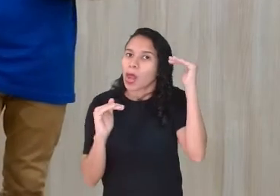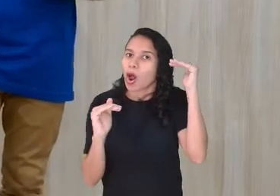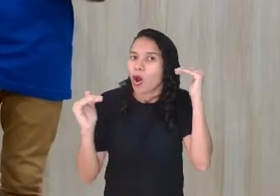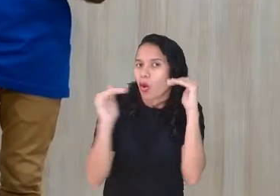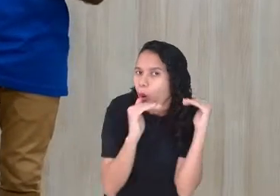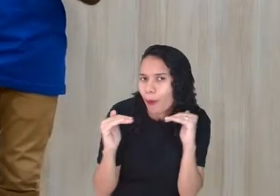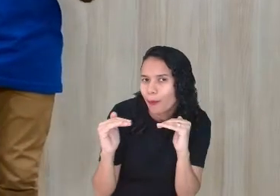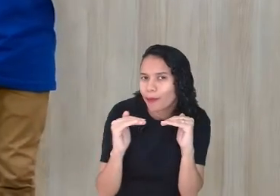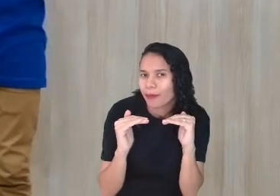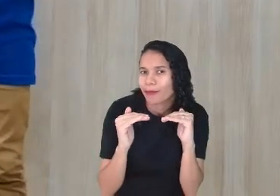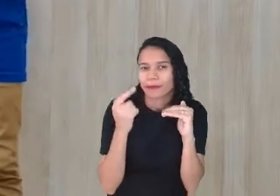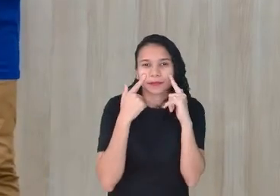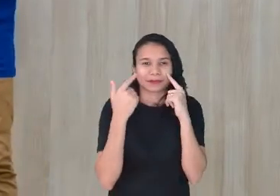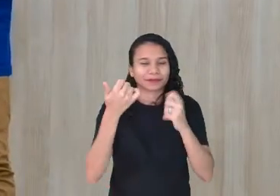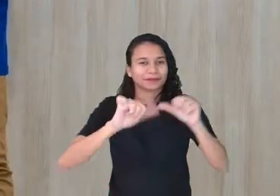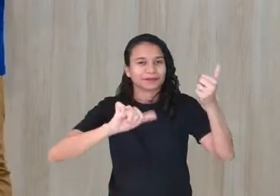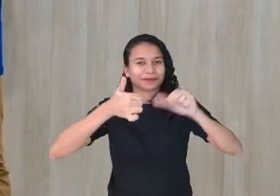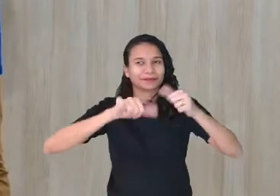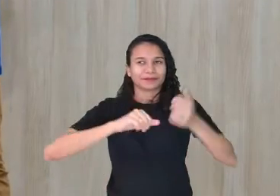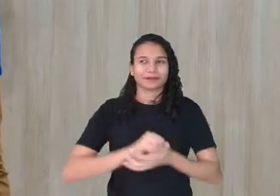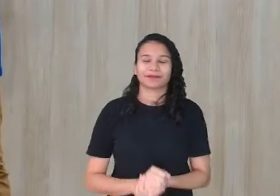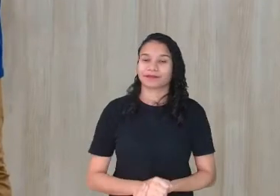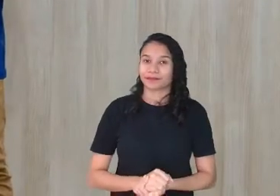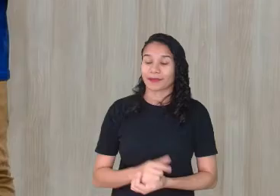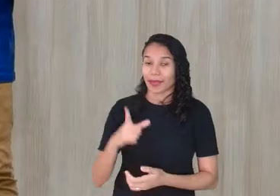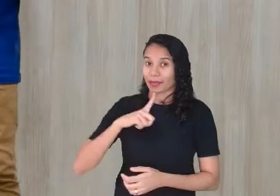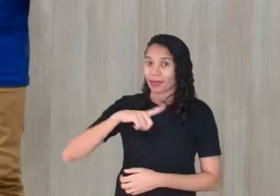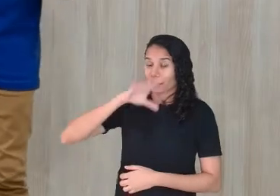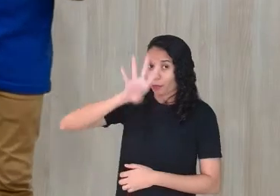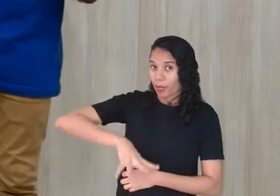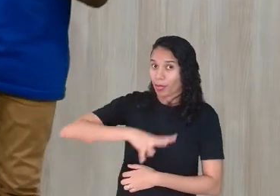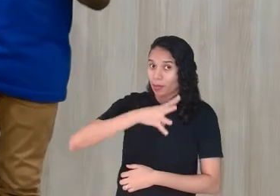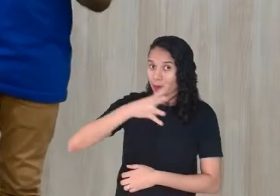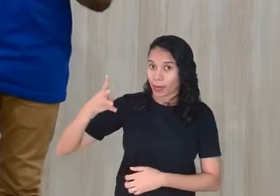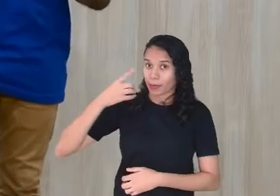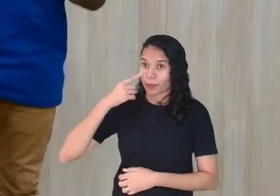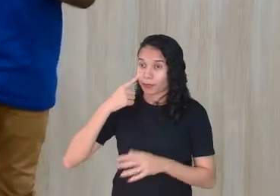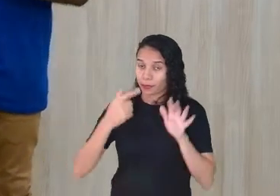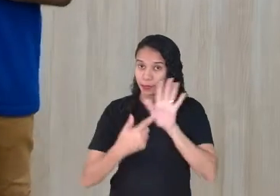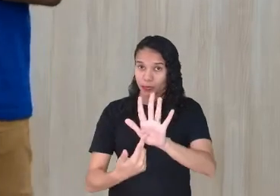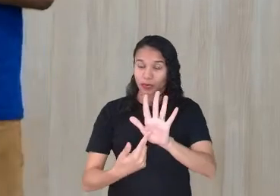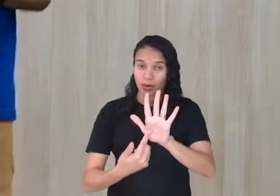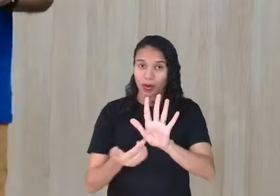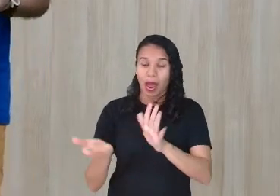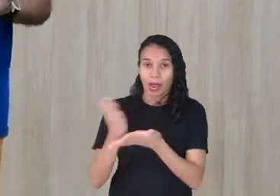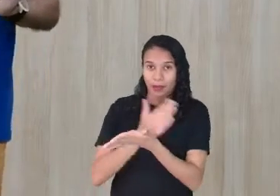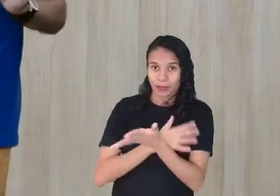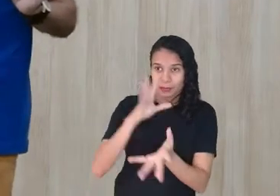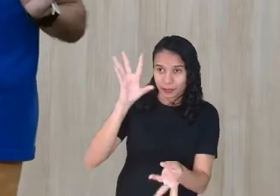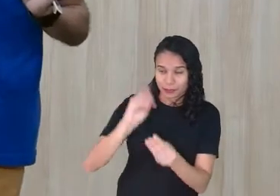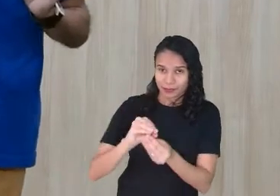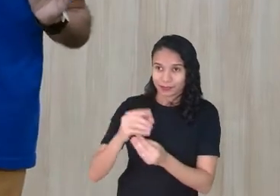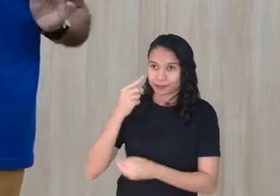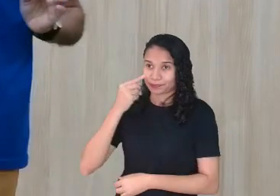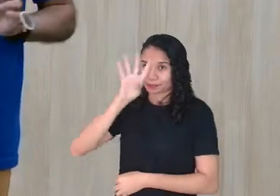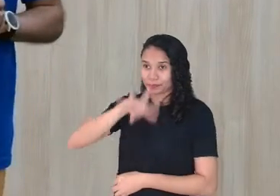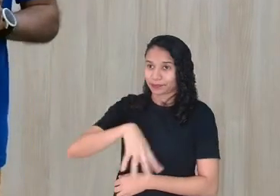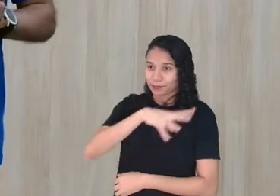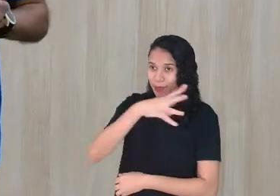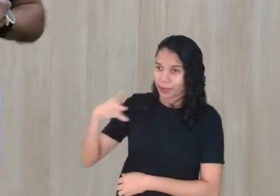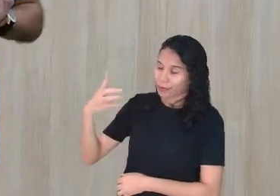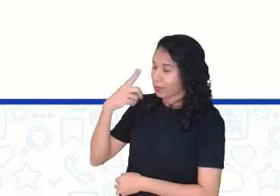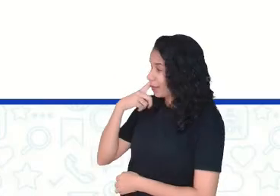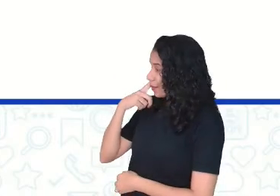igual? Bora analisar isso, né? Você viu que tem uma tabela, deixa eu voltar aqui a tabela, antes de eu ir para o resumo. Tem uma tabela aqui, ó,